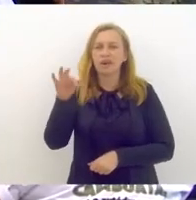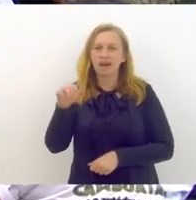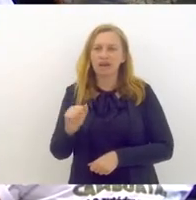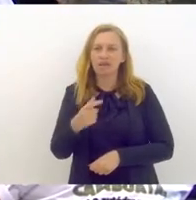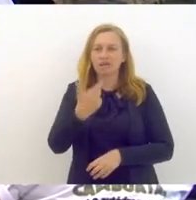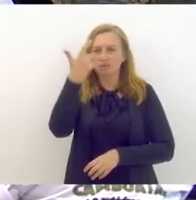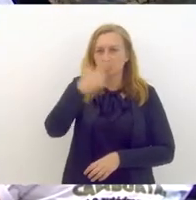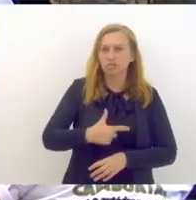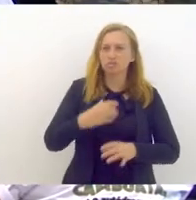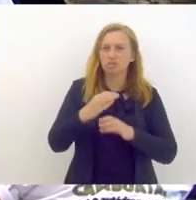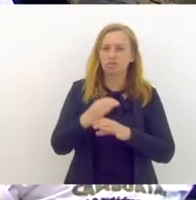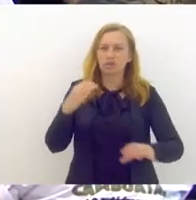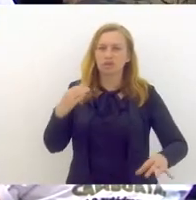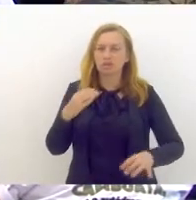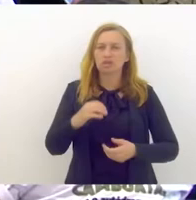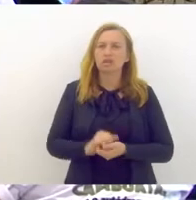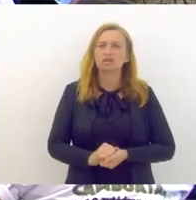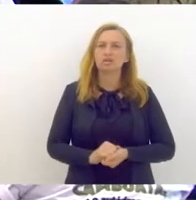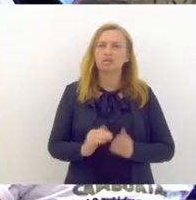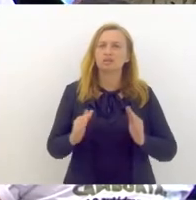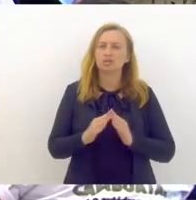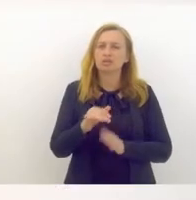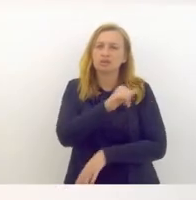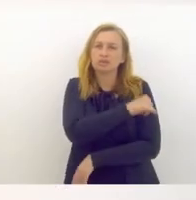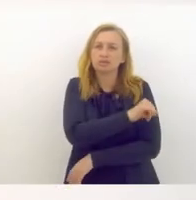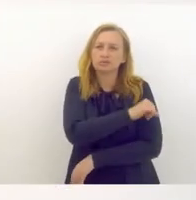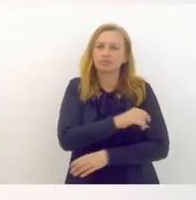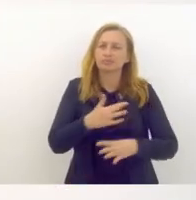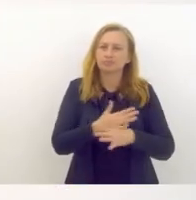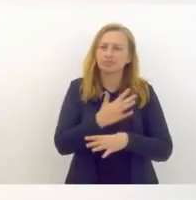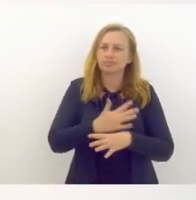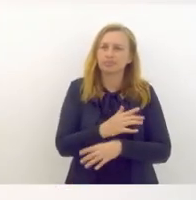arquiteta, urbanista e moradora do Rio de Janeiro, cidade.